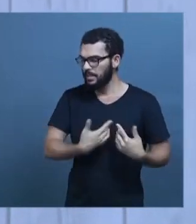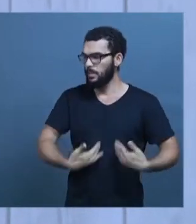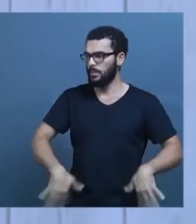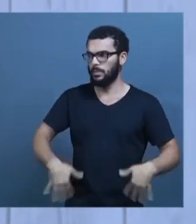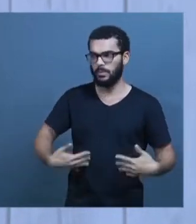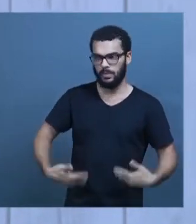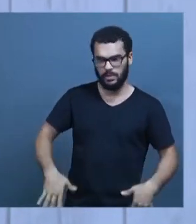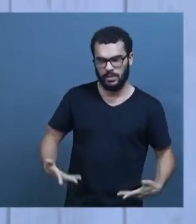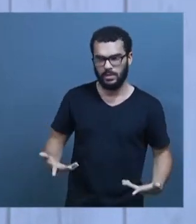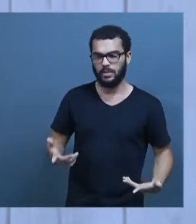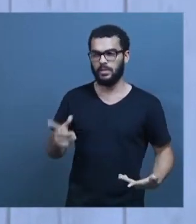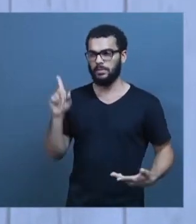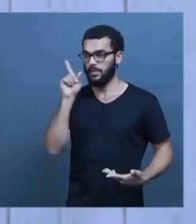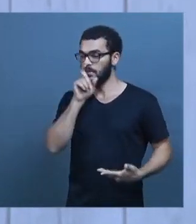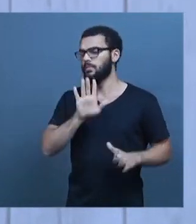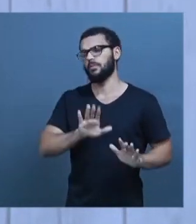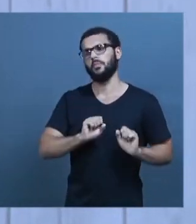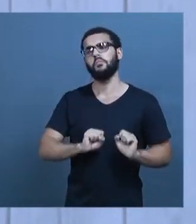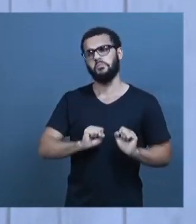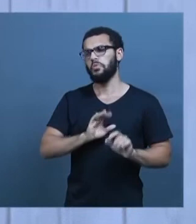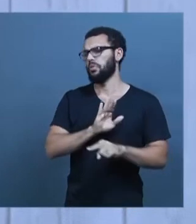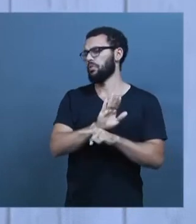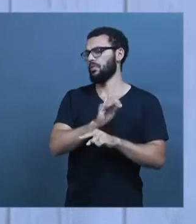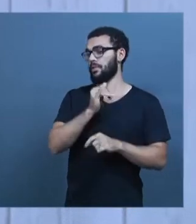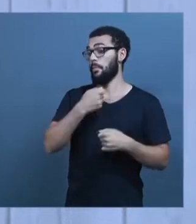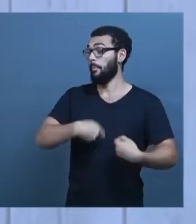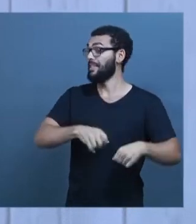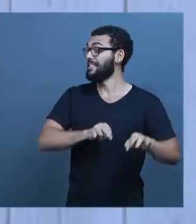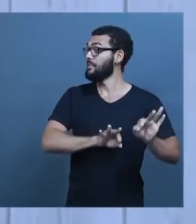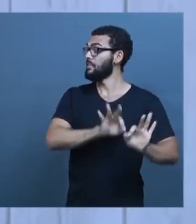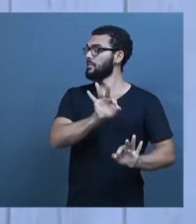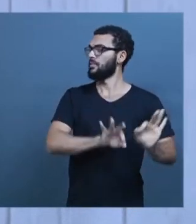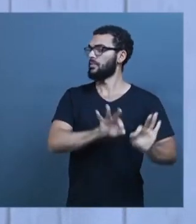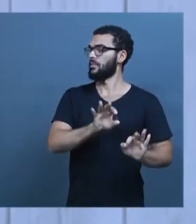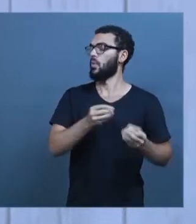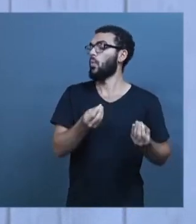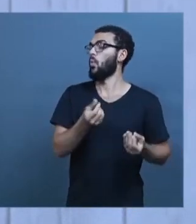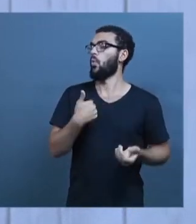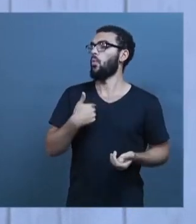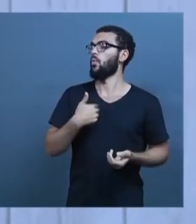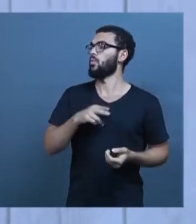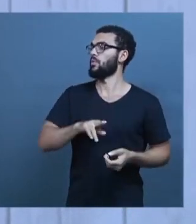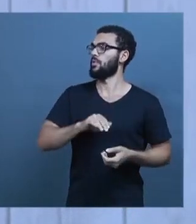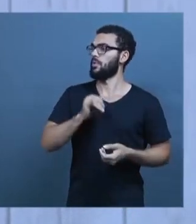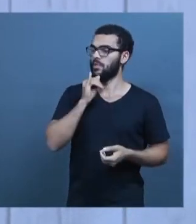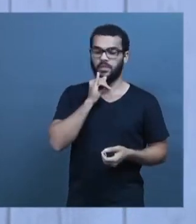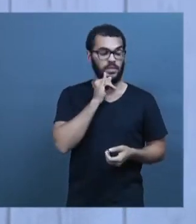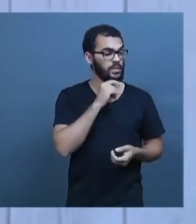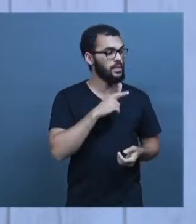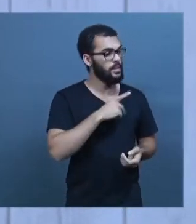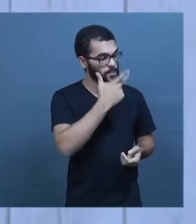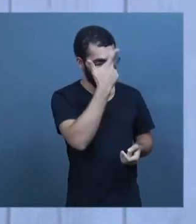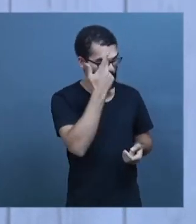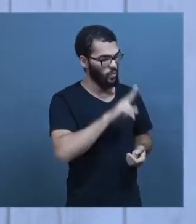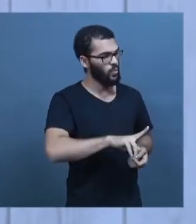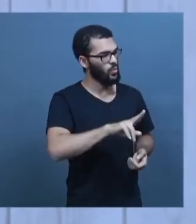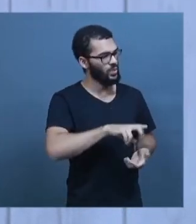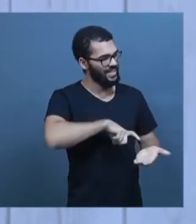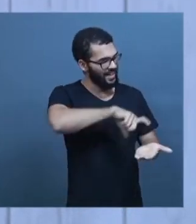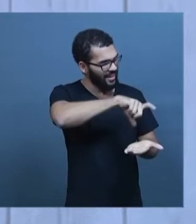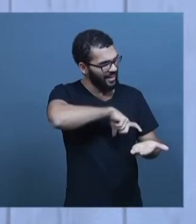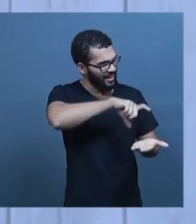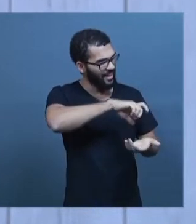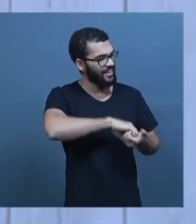positivo, desde que você tenha planejamento na utilização desse crédito. No caso, um cartão de crédito utilizado de forma correta,